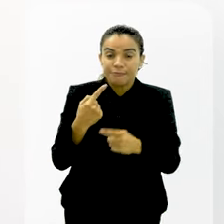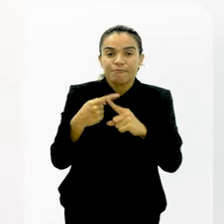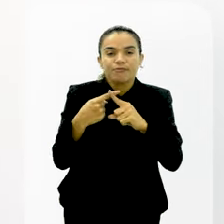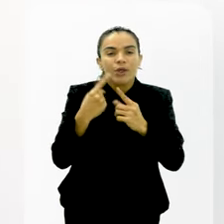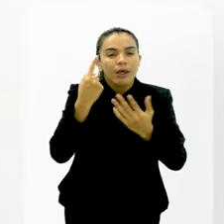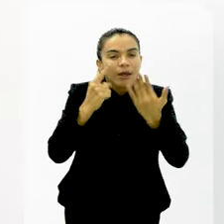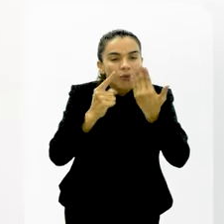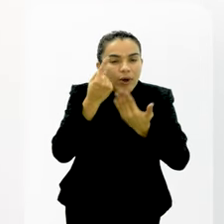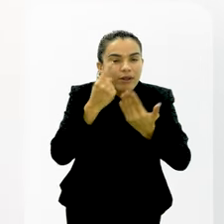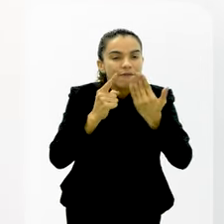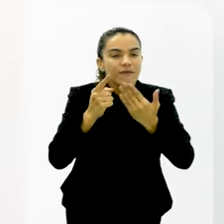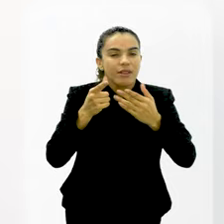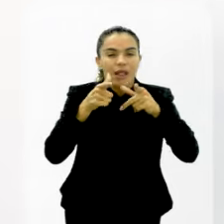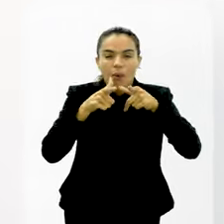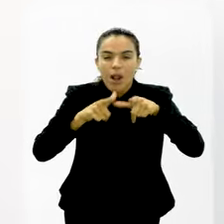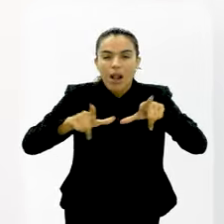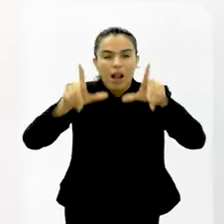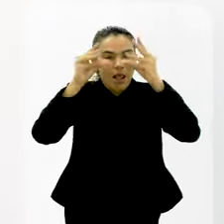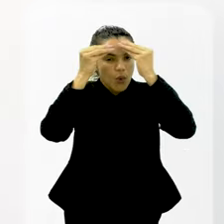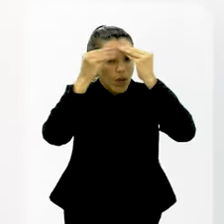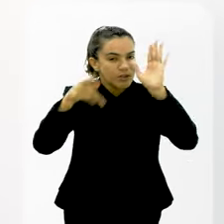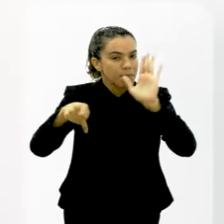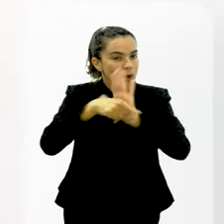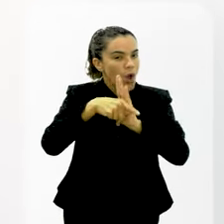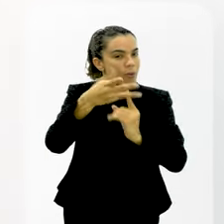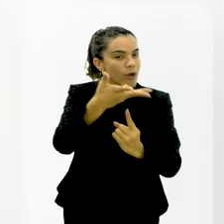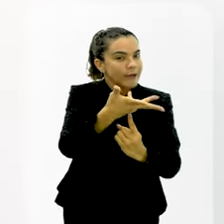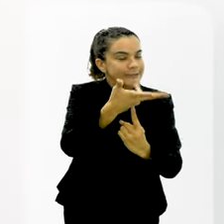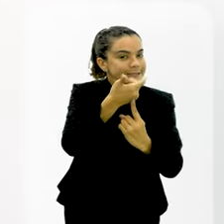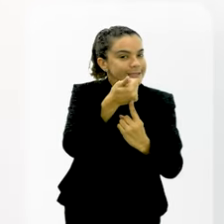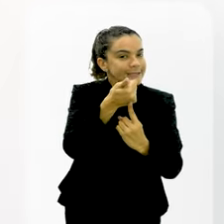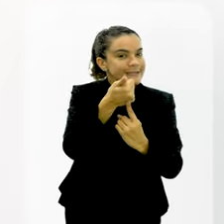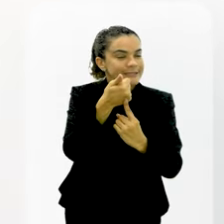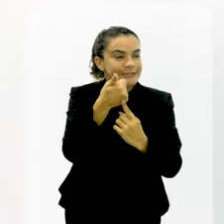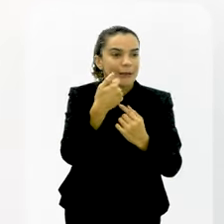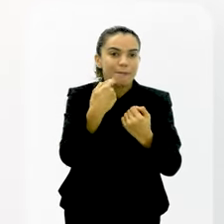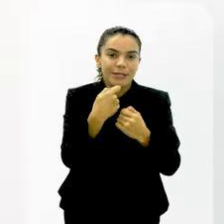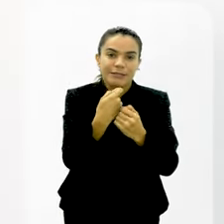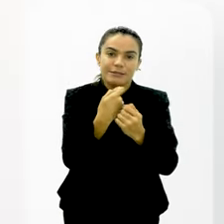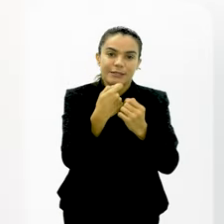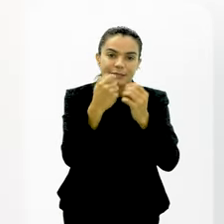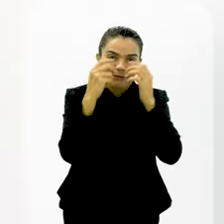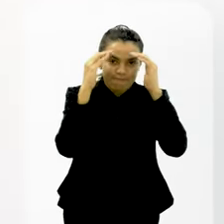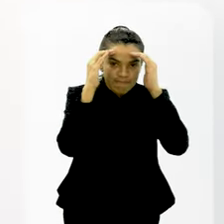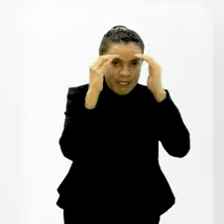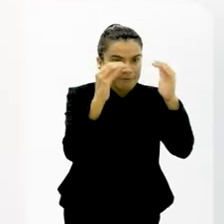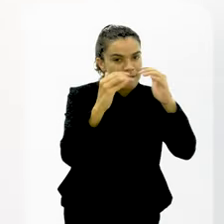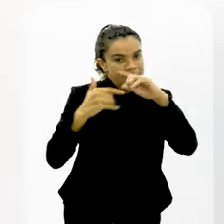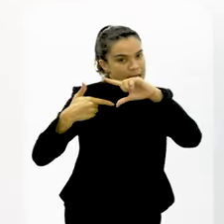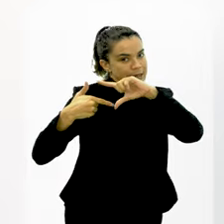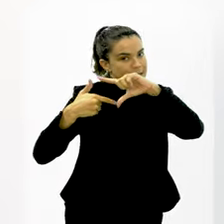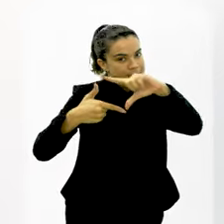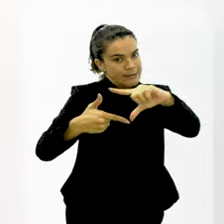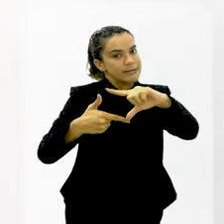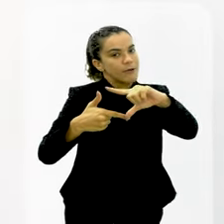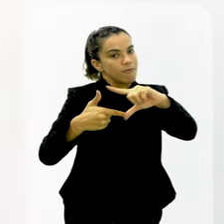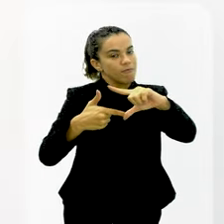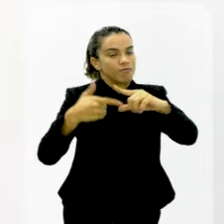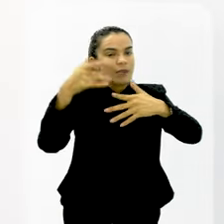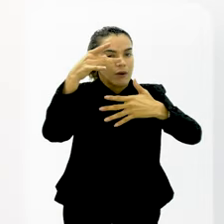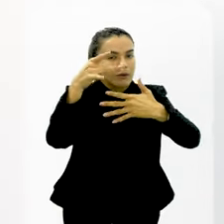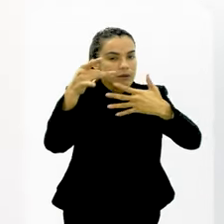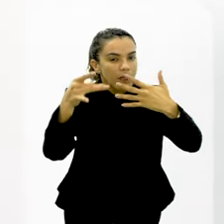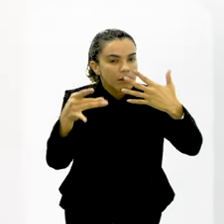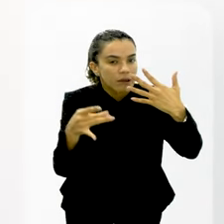que carnaval, ele tem uma linguagem artística que precisa ser preservada e valorizada, que é